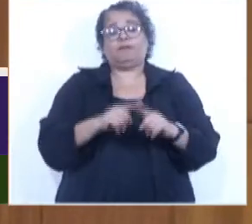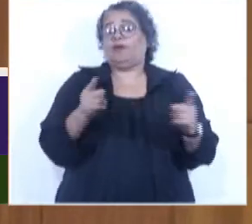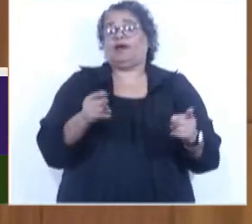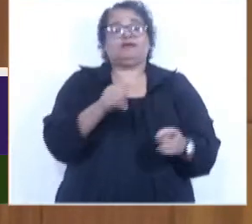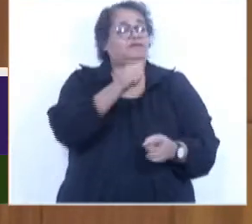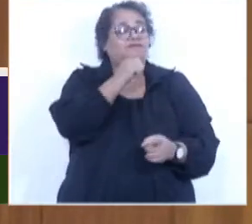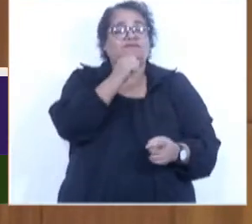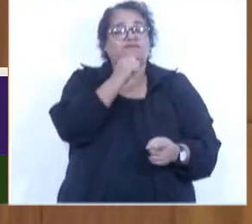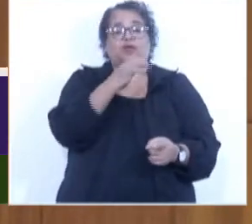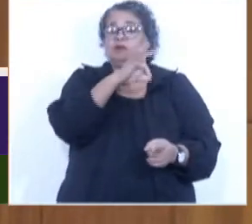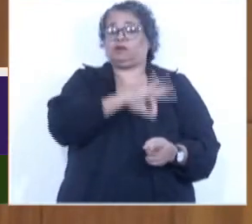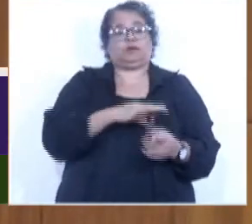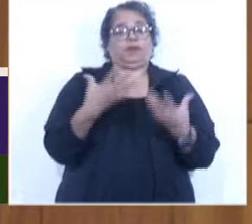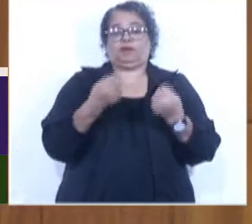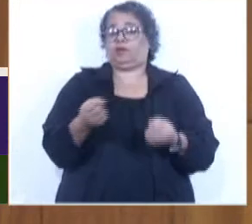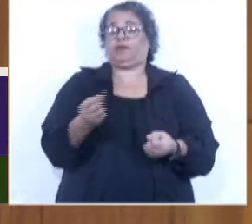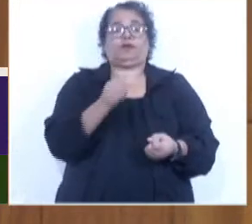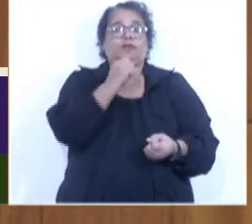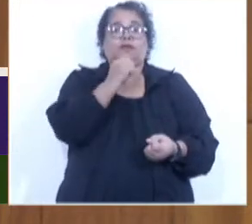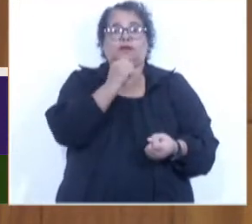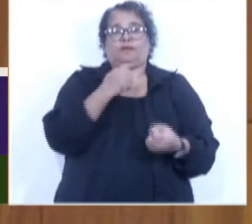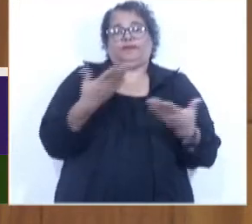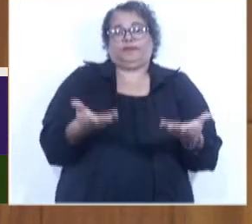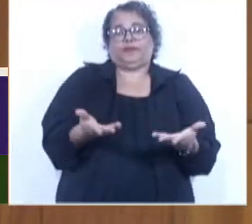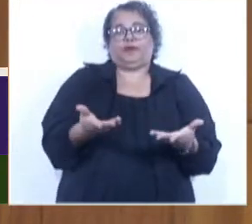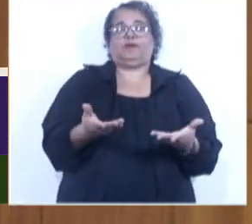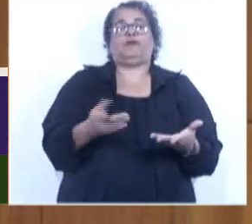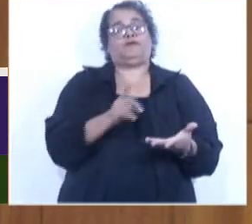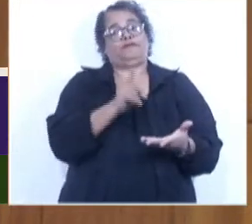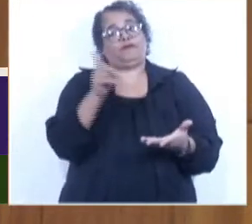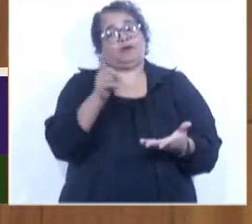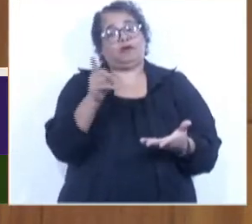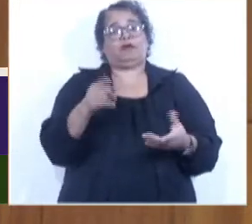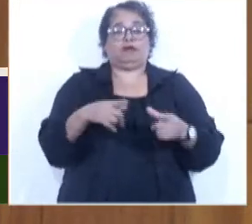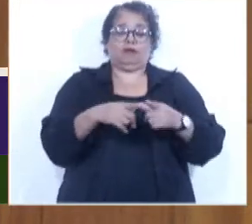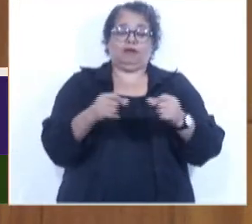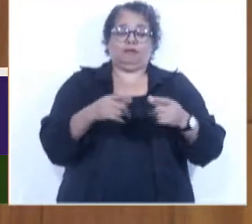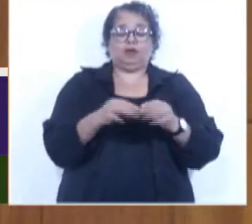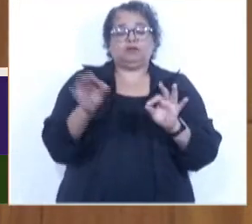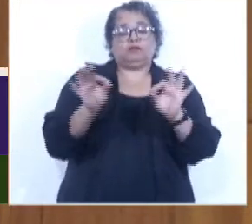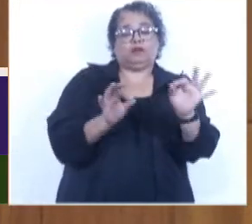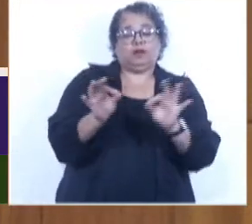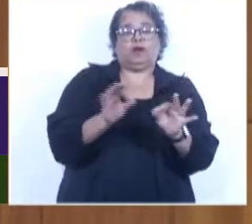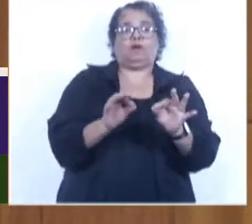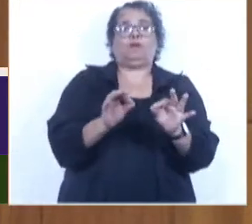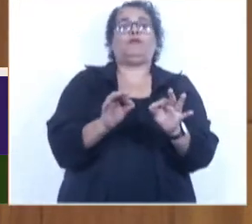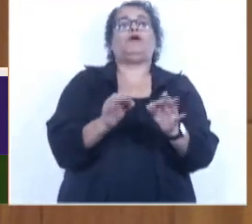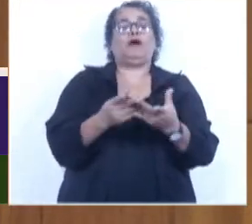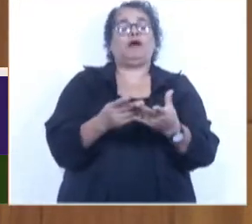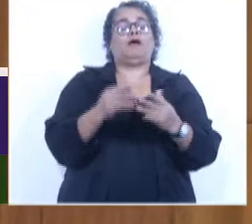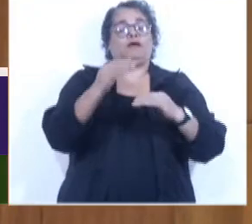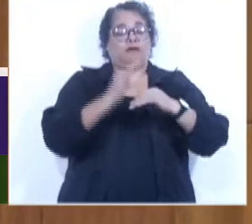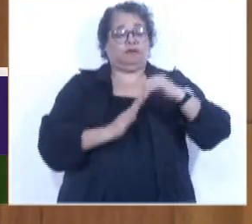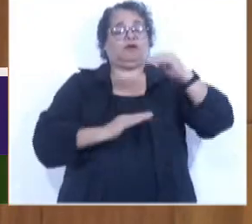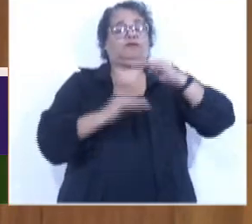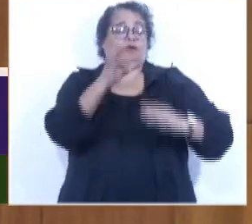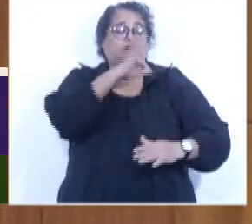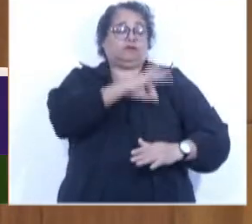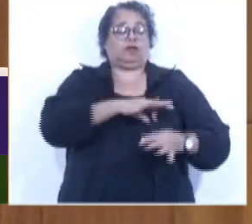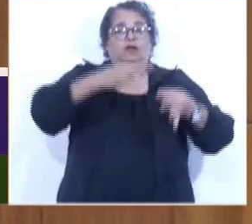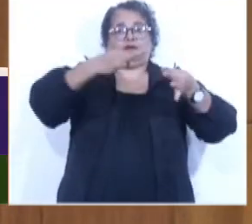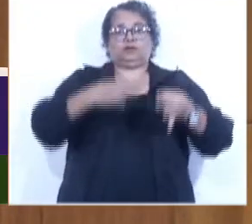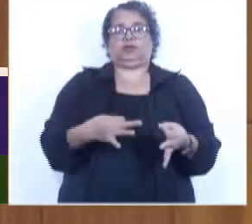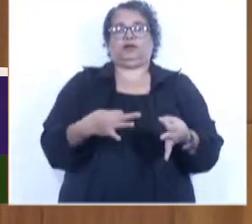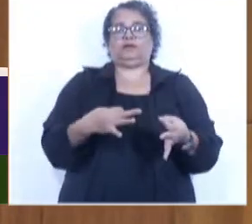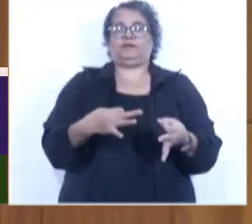aprovarmos essa esse projeto de ler em Brasília antes nós vamos estar conseguindo implementar esse piso e remunerar esses trabalhadores de forma justa